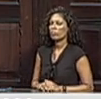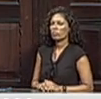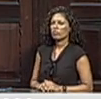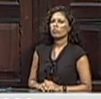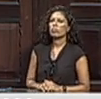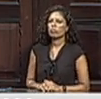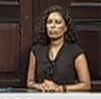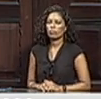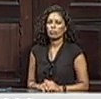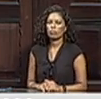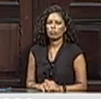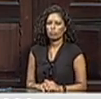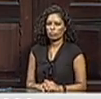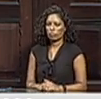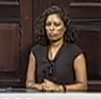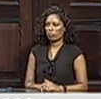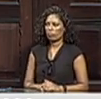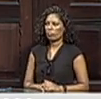contraditar,